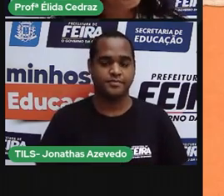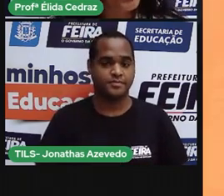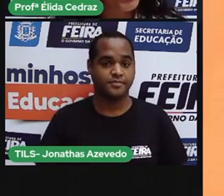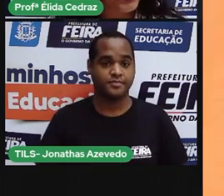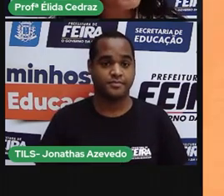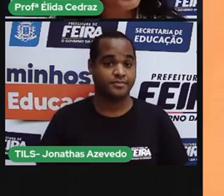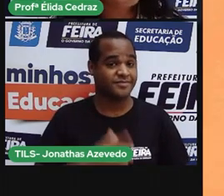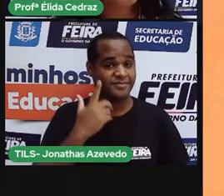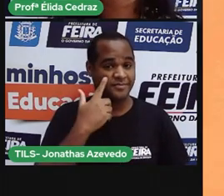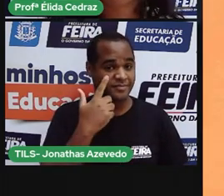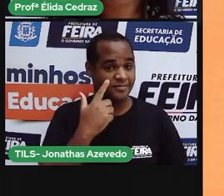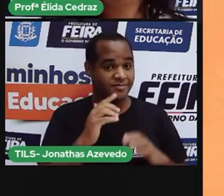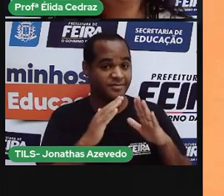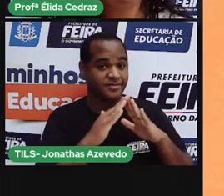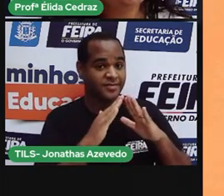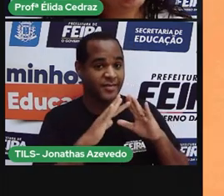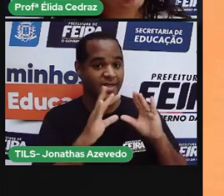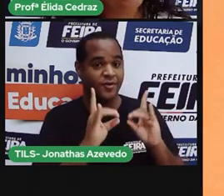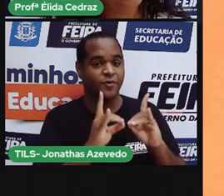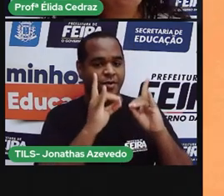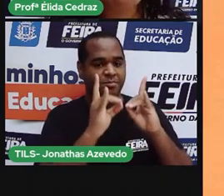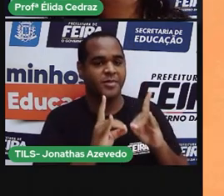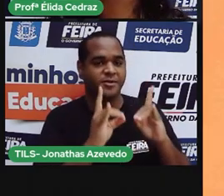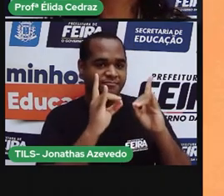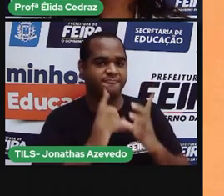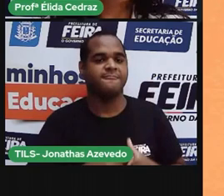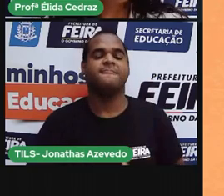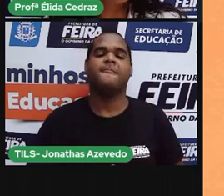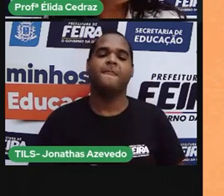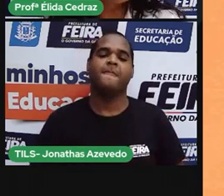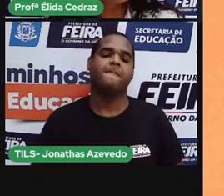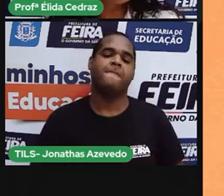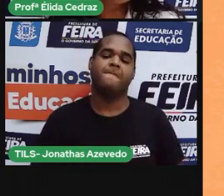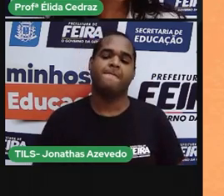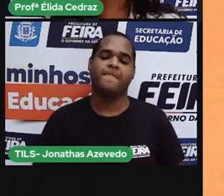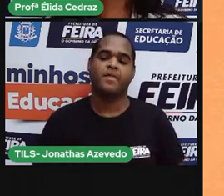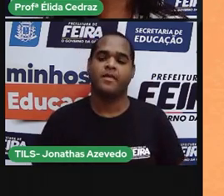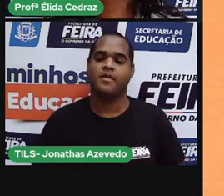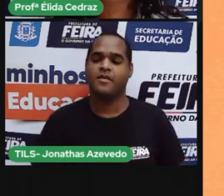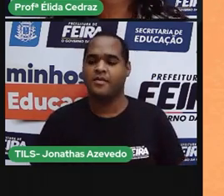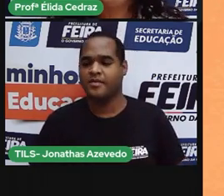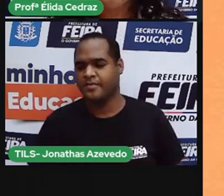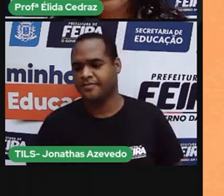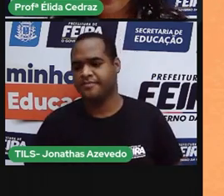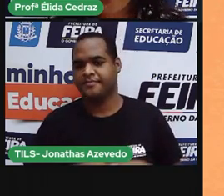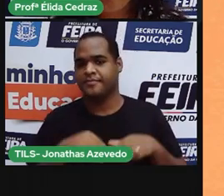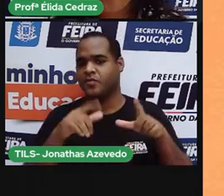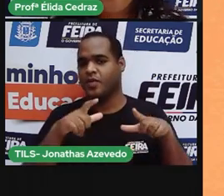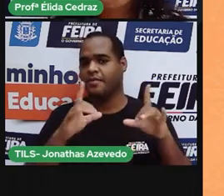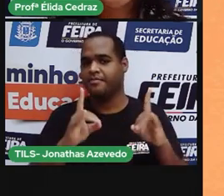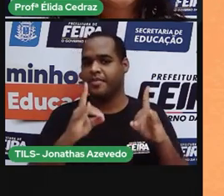Agora vem em casa, o predinho. No predinho do seu